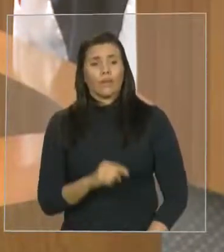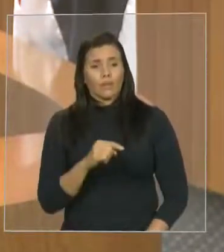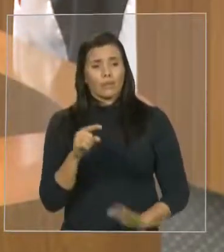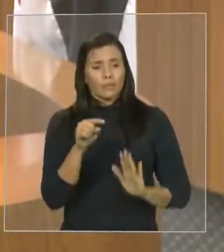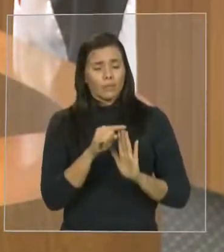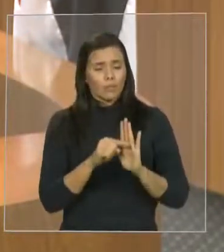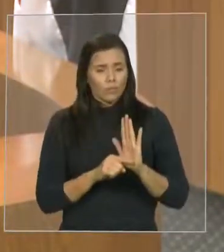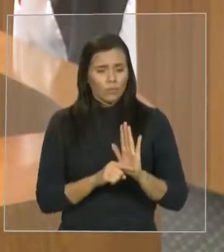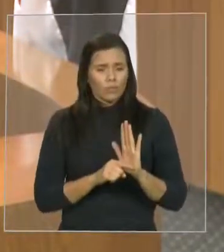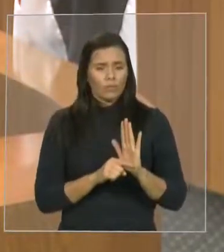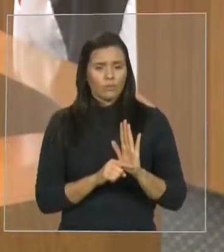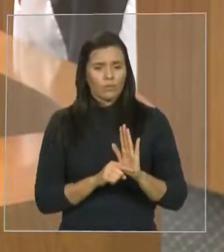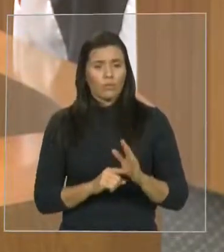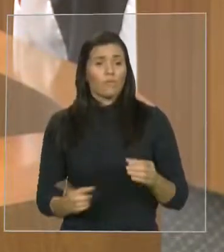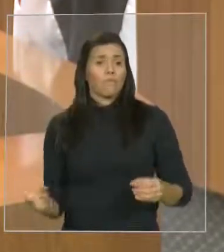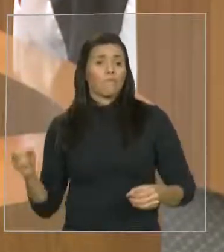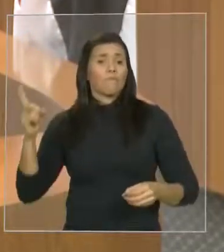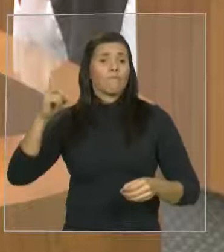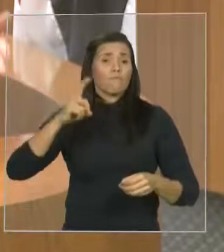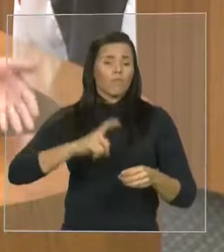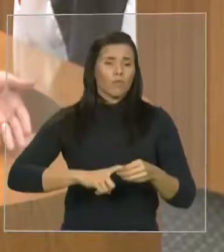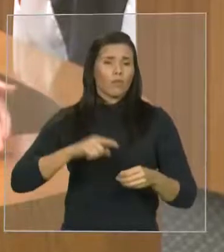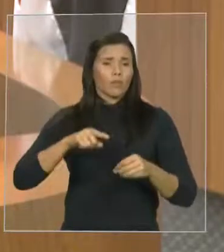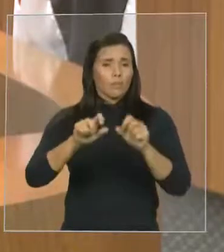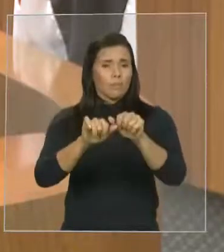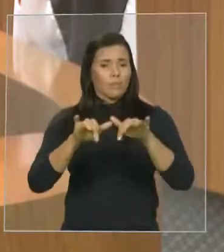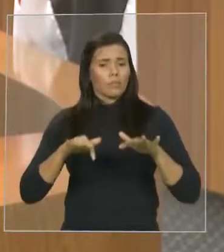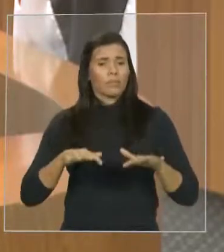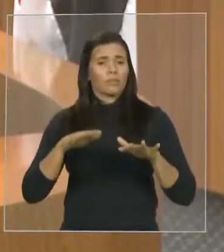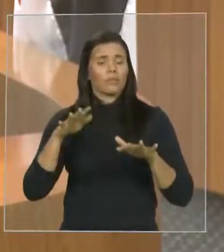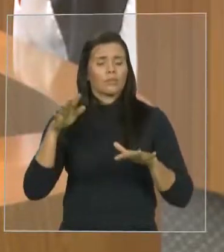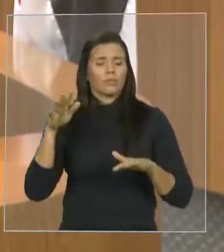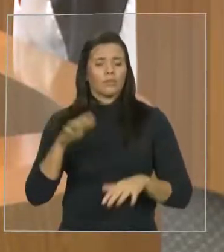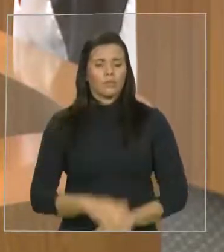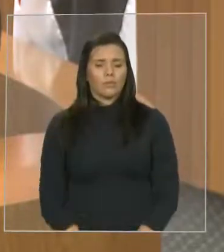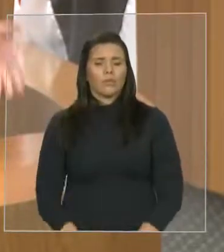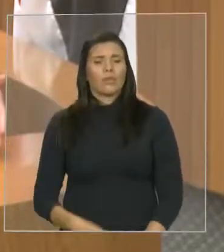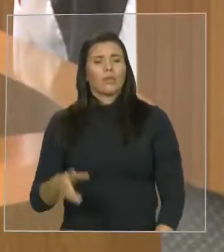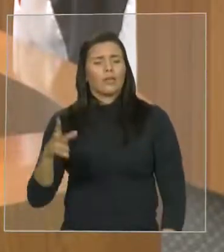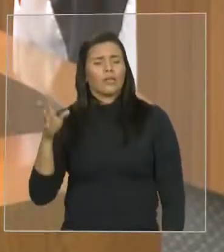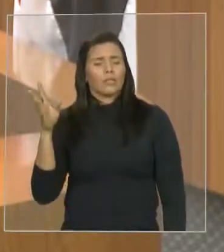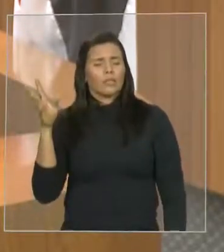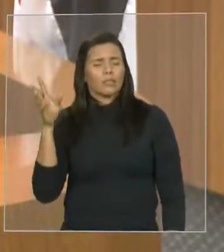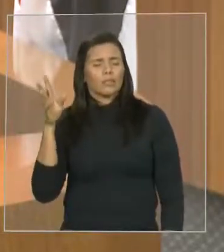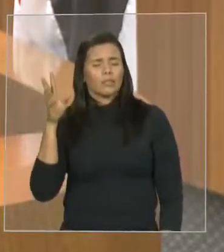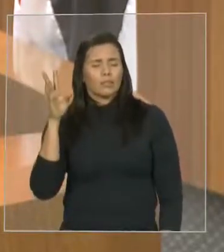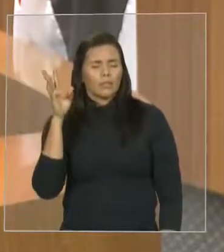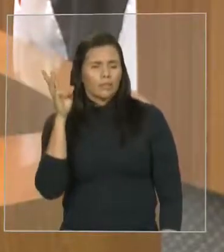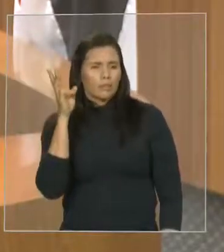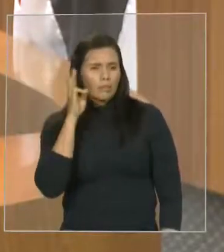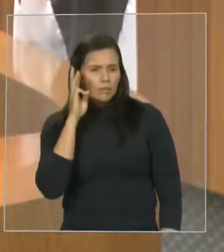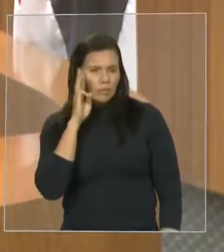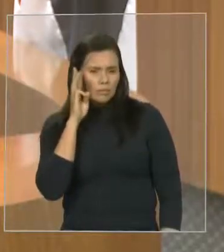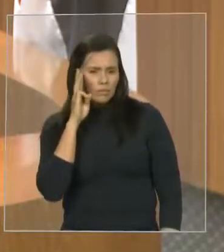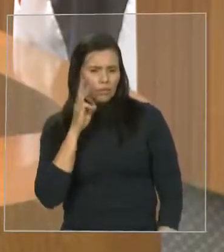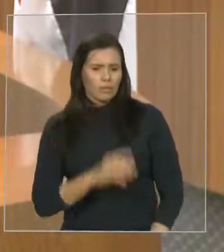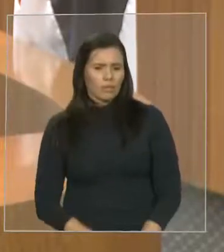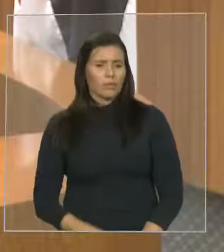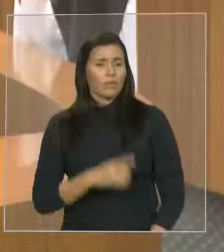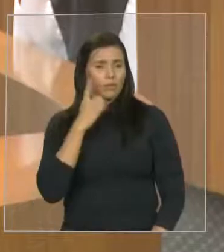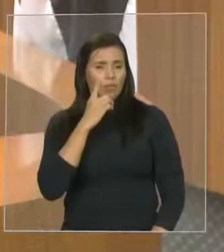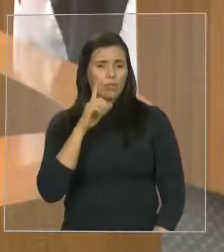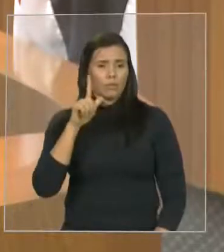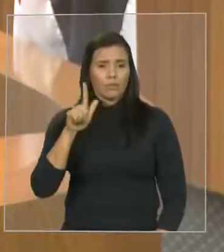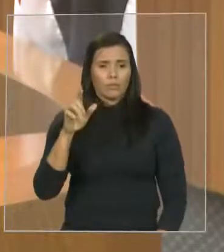reunião de terça-feira da CCJ, deputado para que Braz. o relator, concedo já, deputado Max Barros, para que o relator, deputado Levi Pontes, possa se